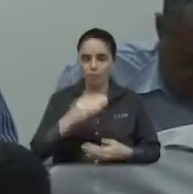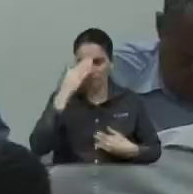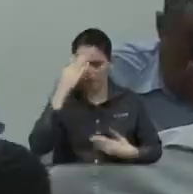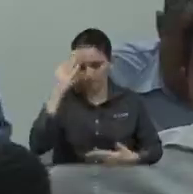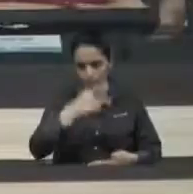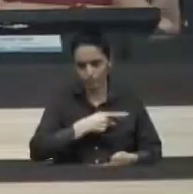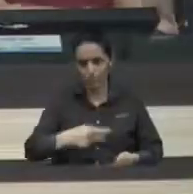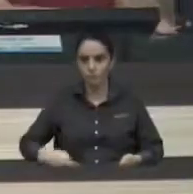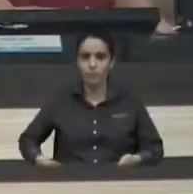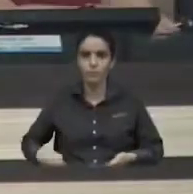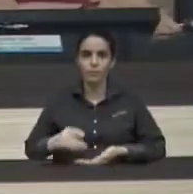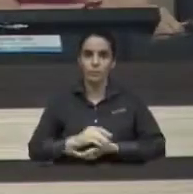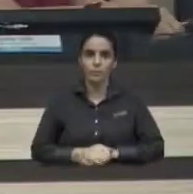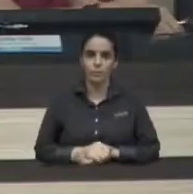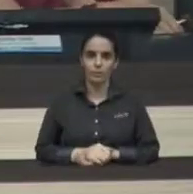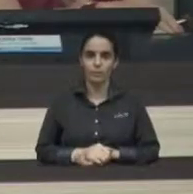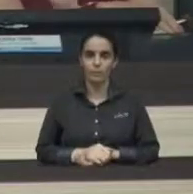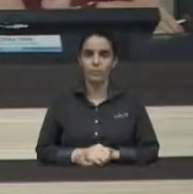presidente.